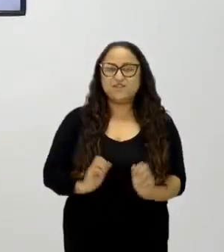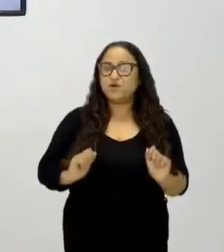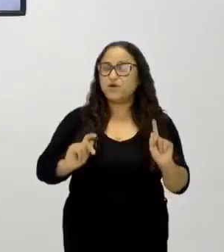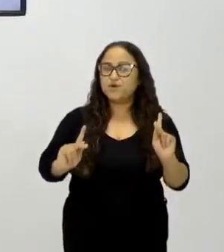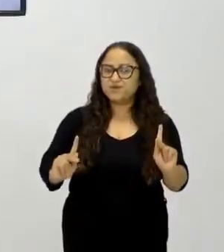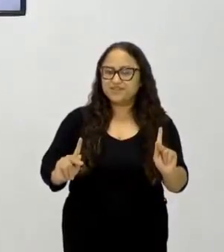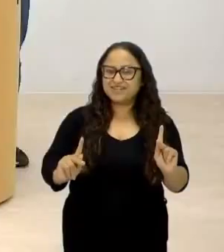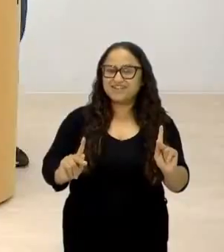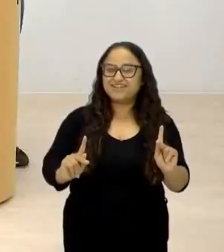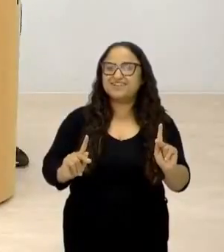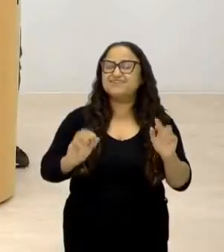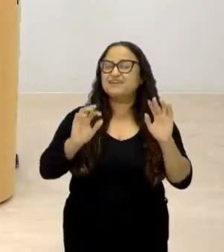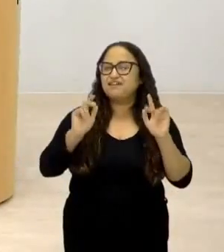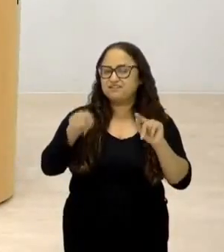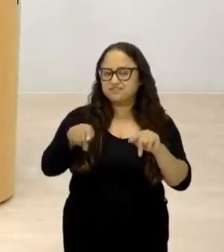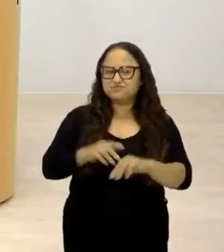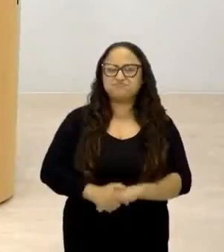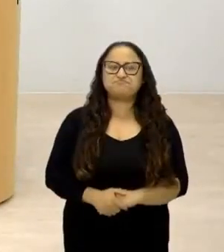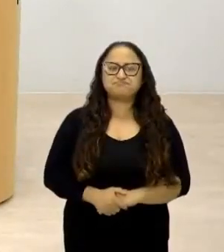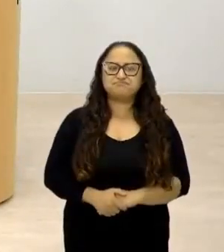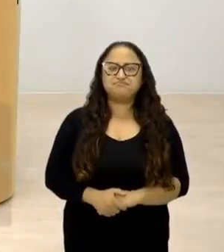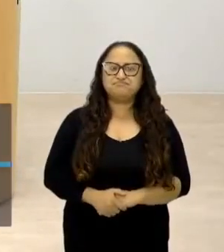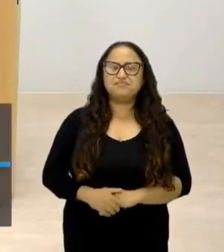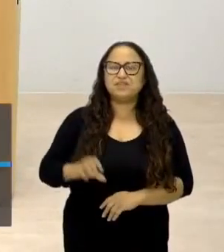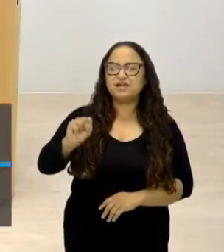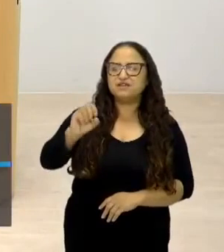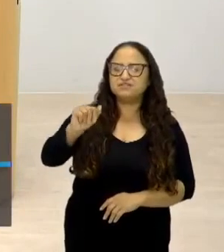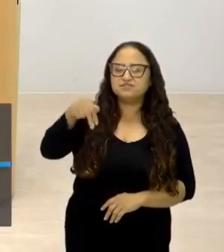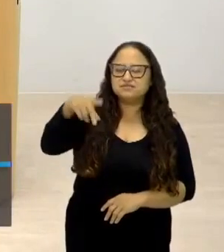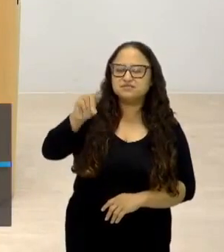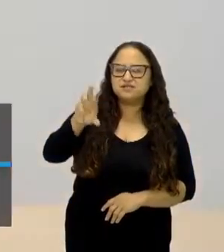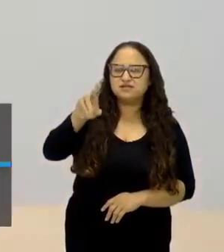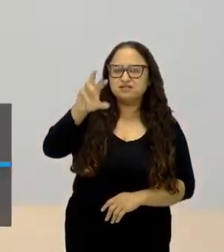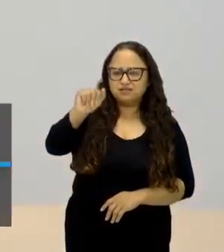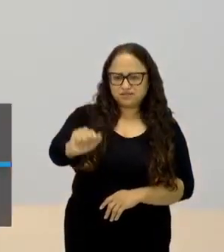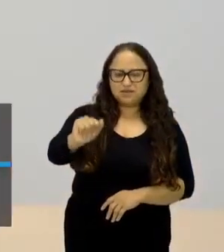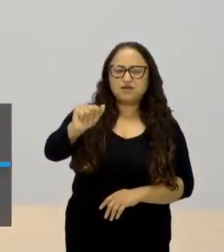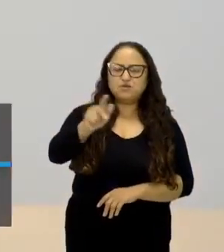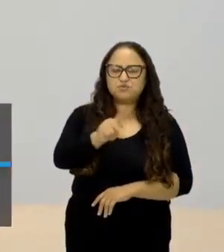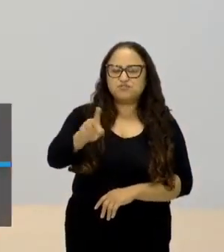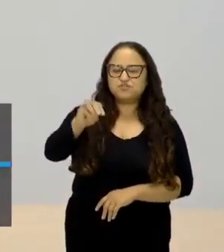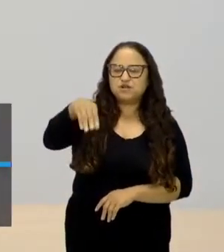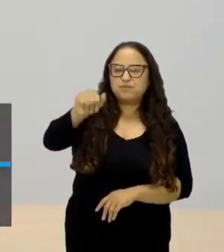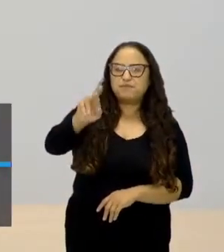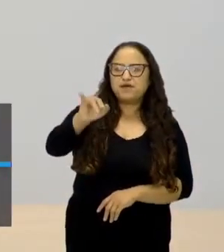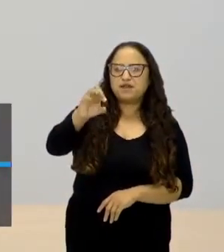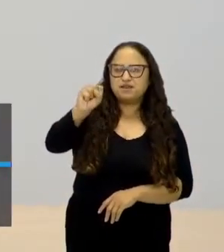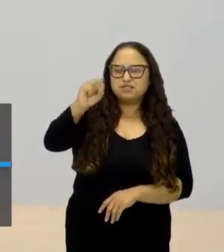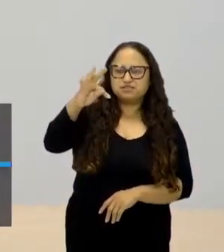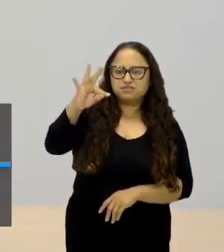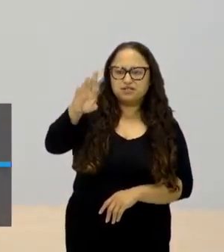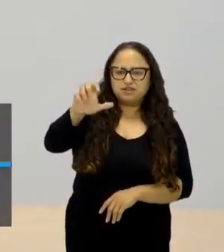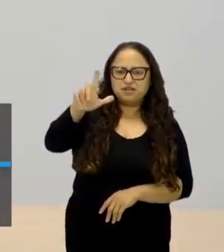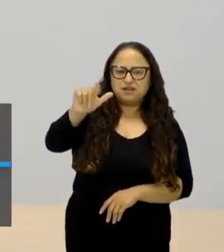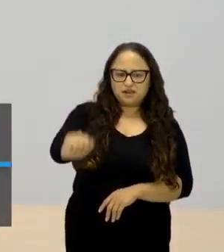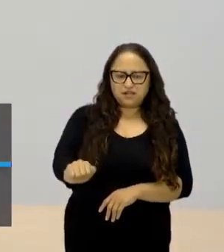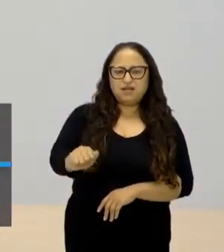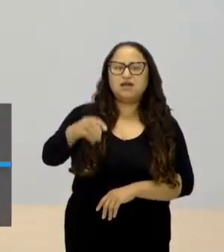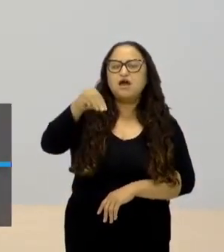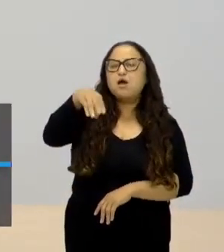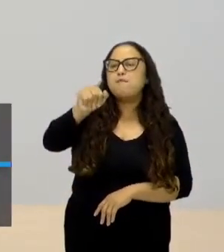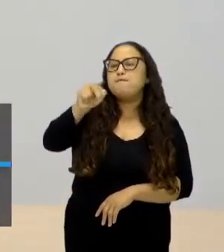Ok, how was it? Então vamos lá, pro Sandra, pro Maristela, Mônica Cristina, eu